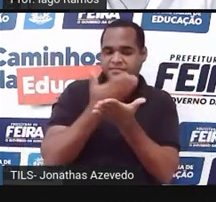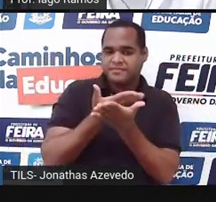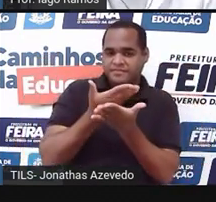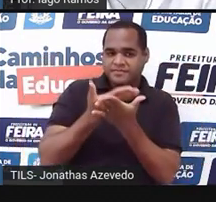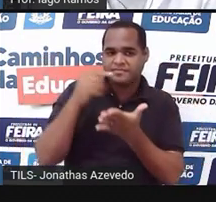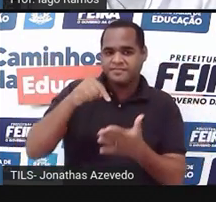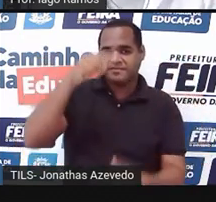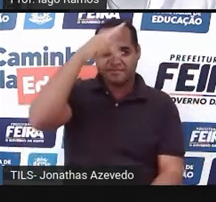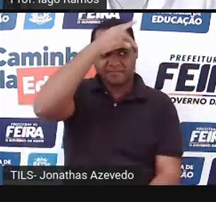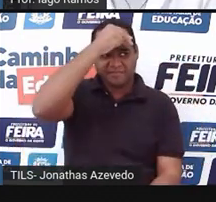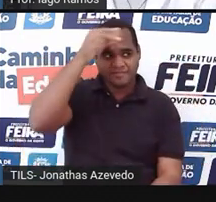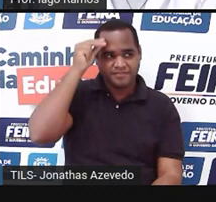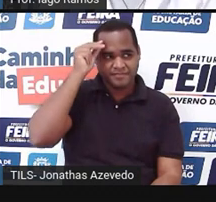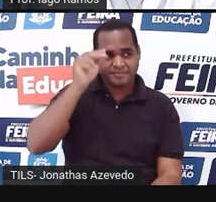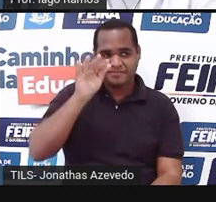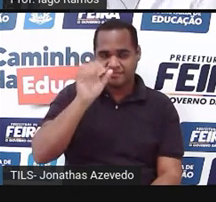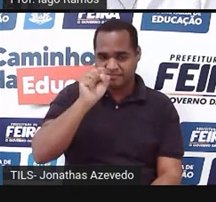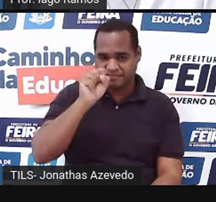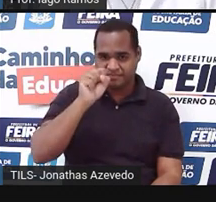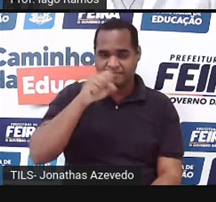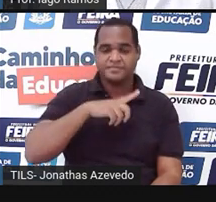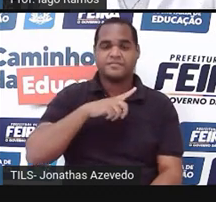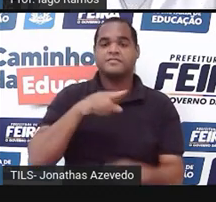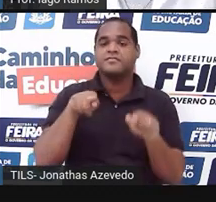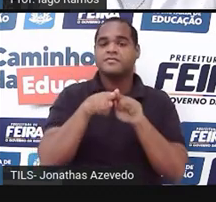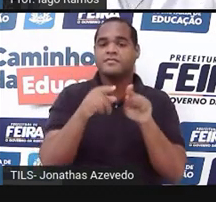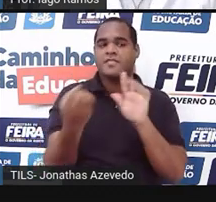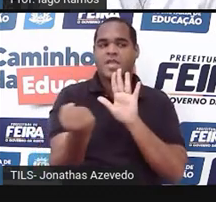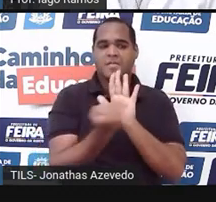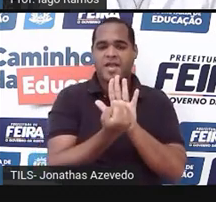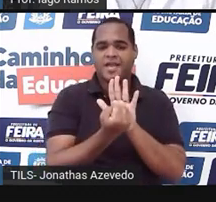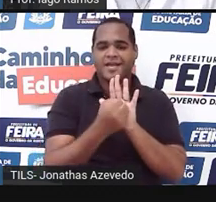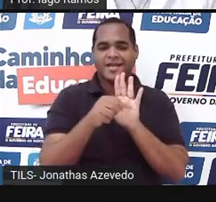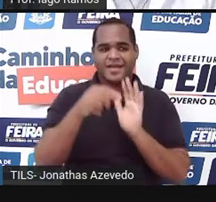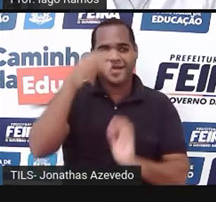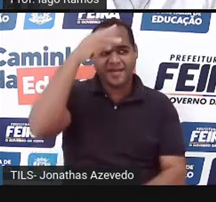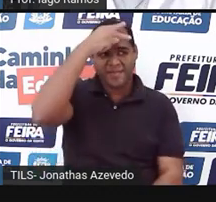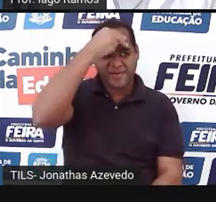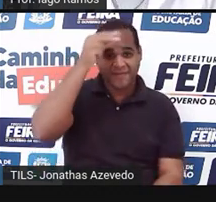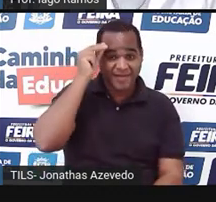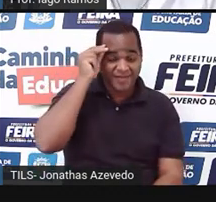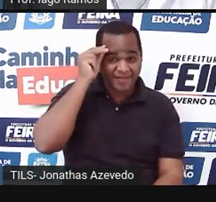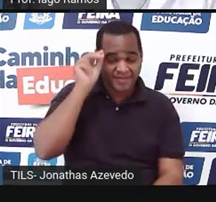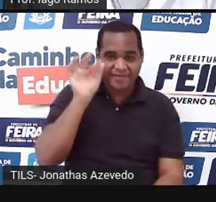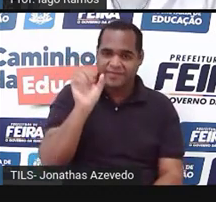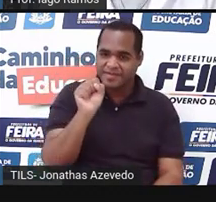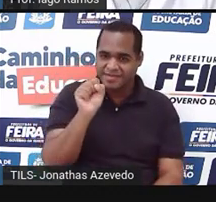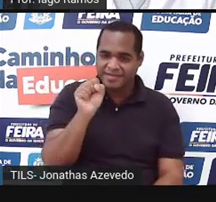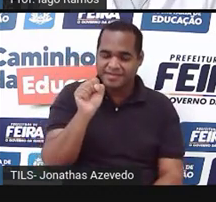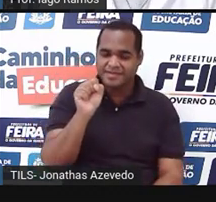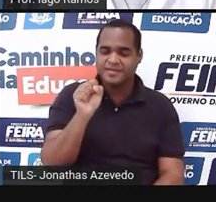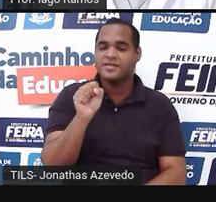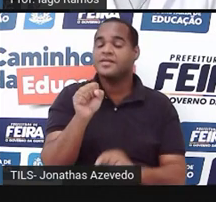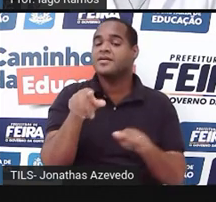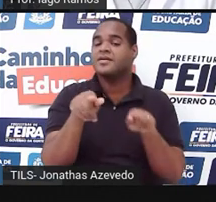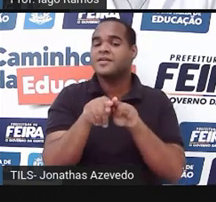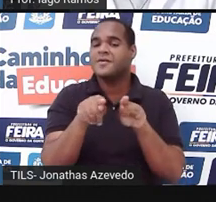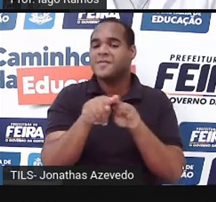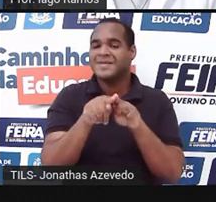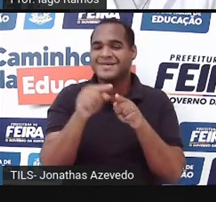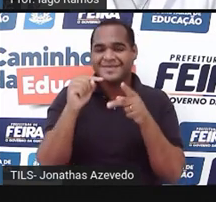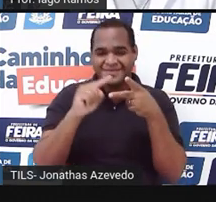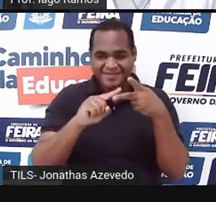de Educação de Feira de Santana que tem as logomarcas da Prefeitura Municipal de Feira de Santana e